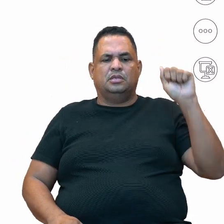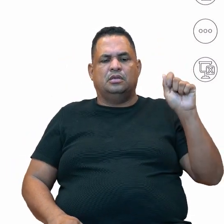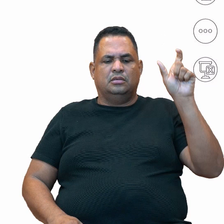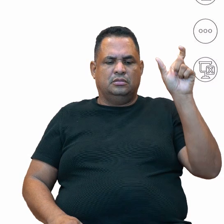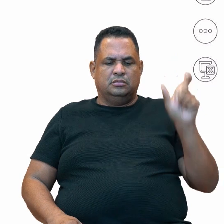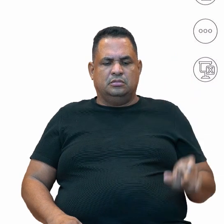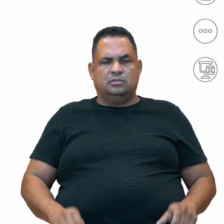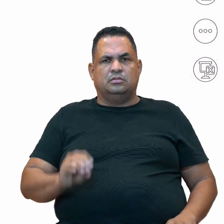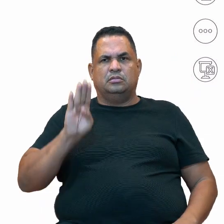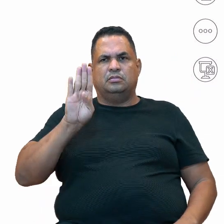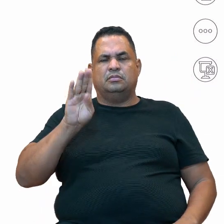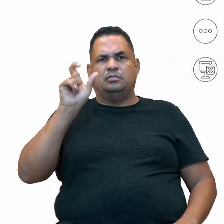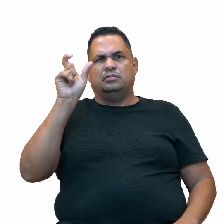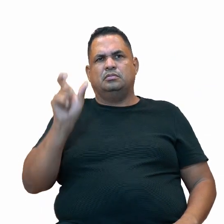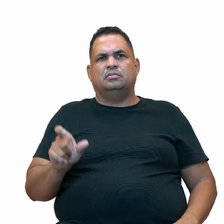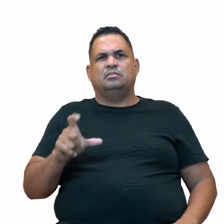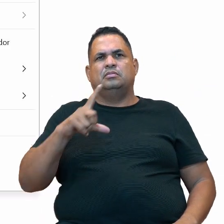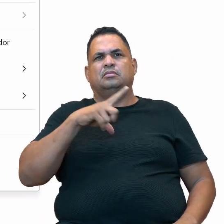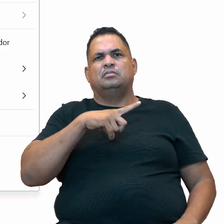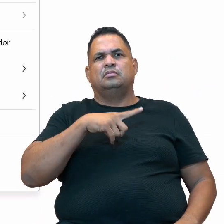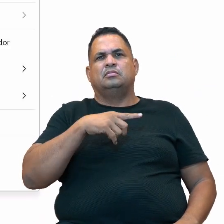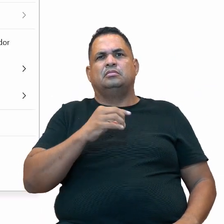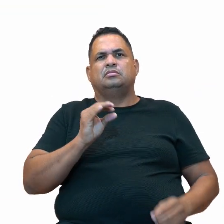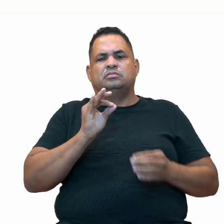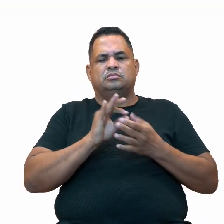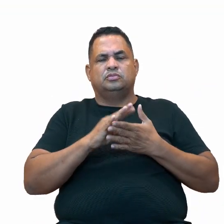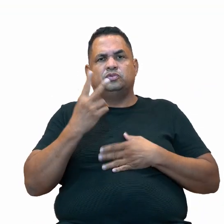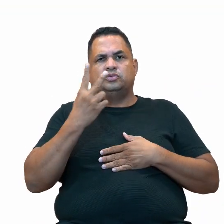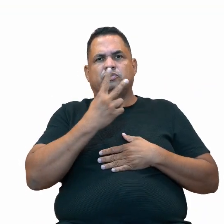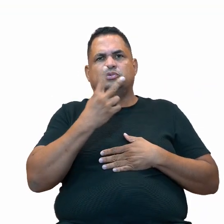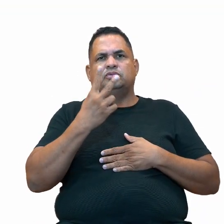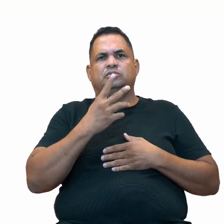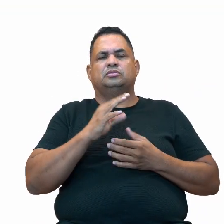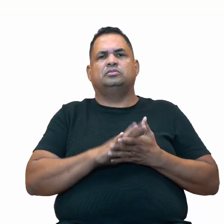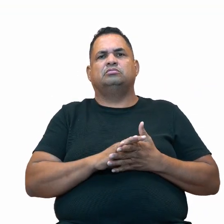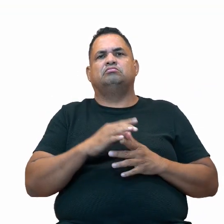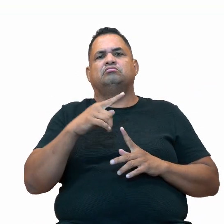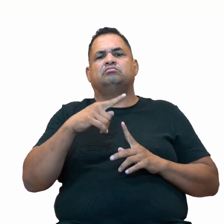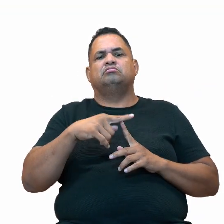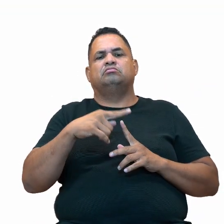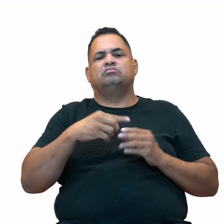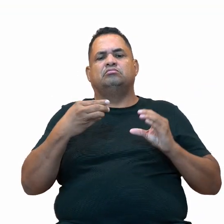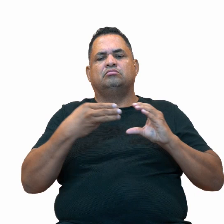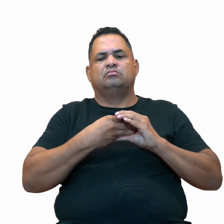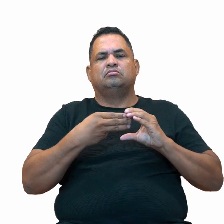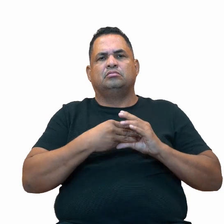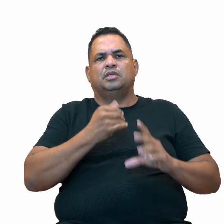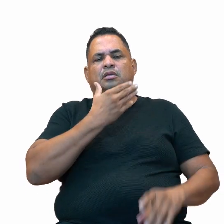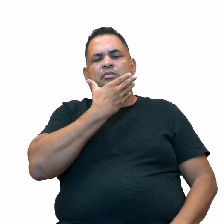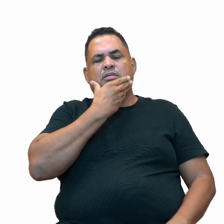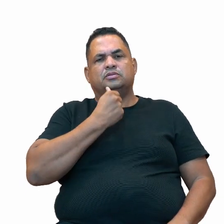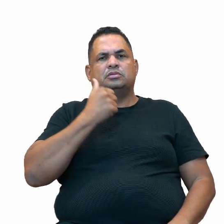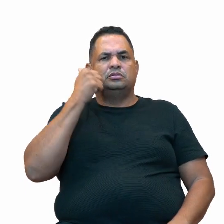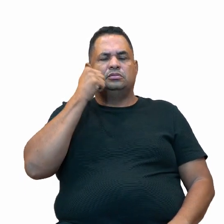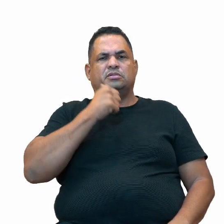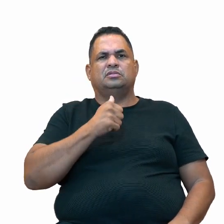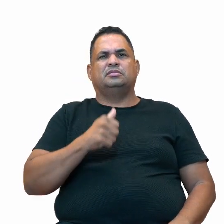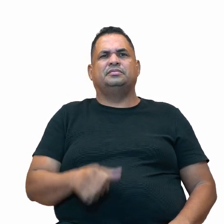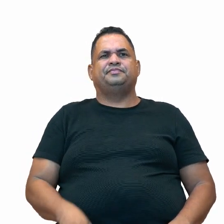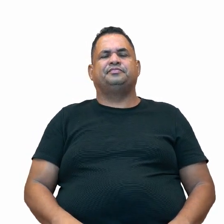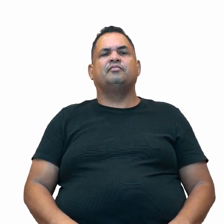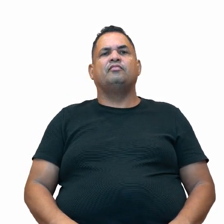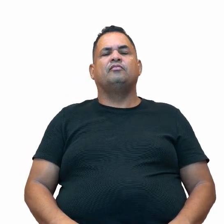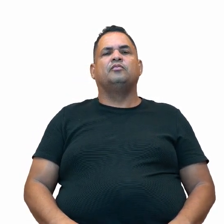eles são hermafroditas, eles produzem espermatozoide e ovos. Esses espermatozoides daqui, vão fecundar os óvulos lá no ovário